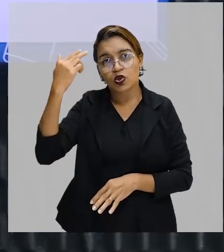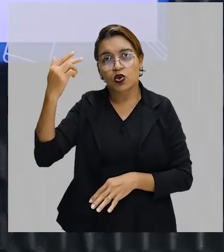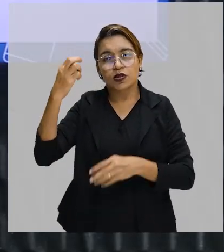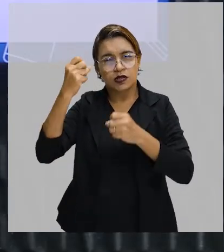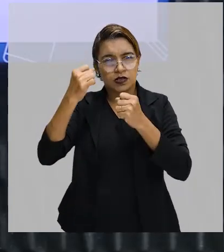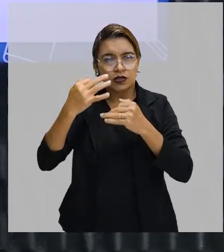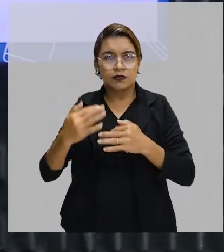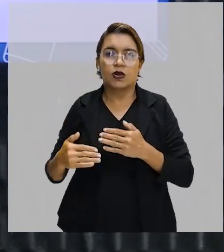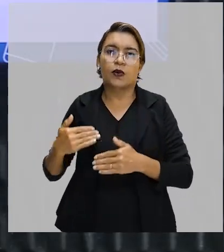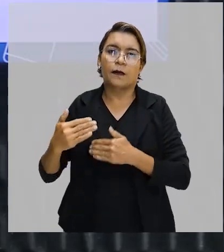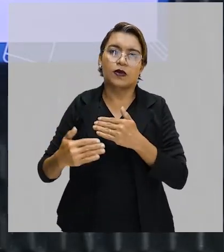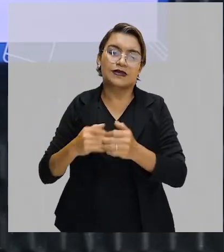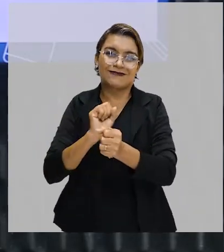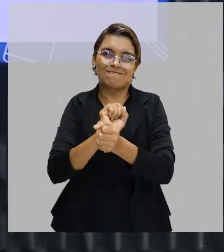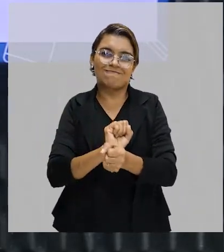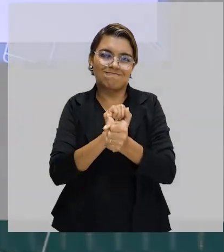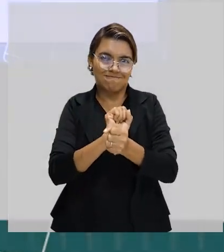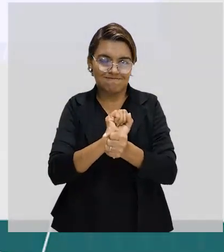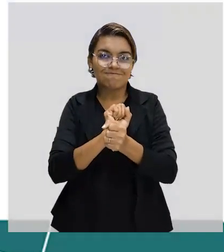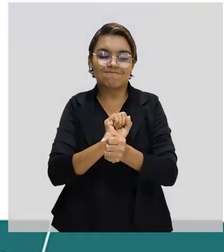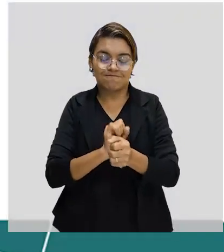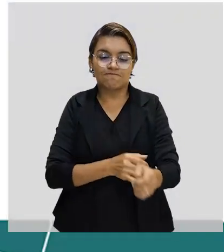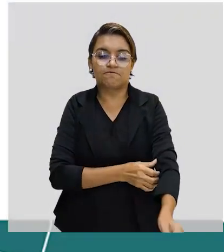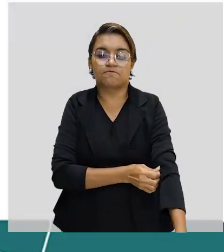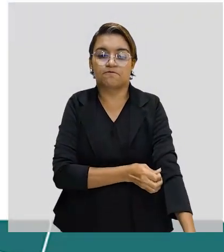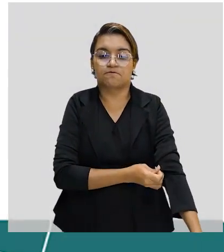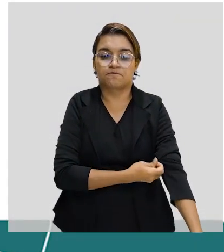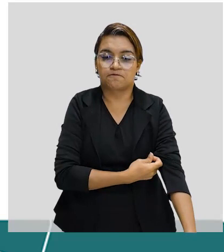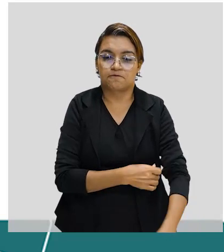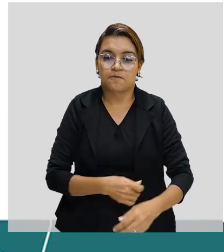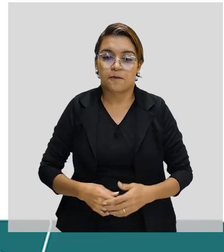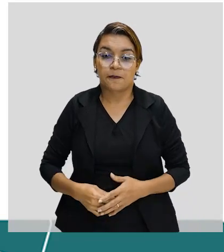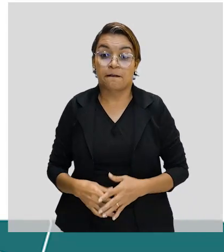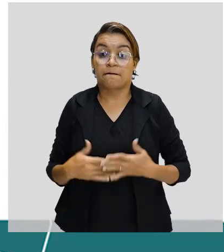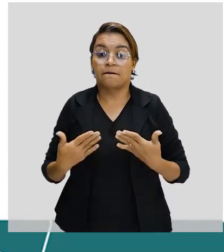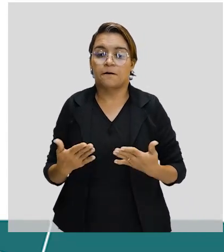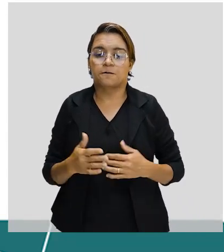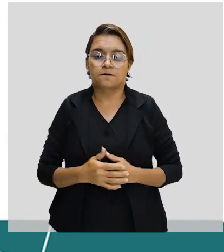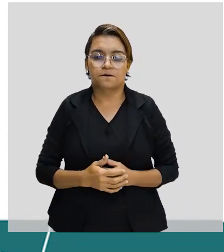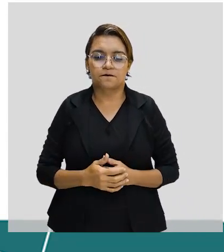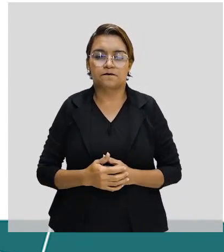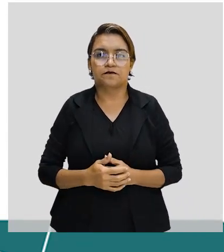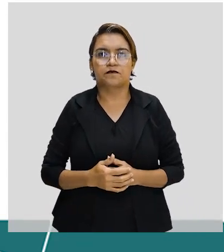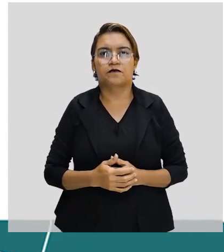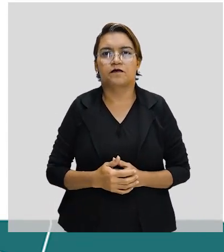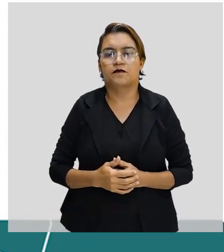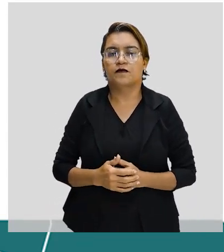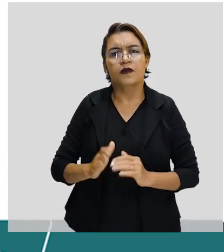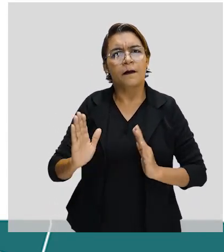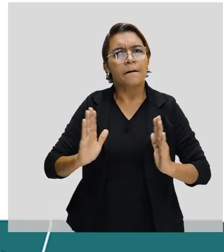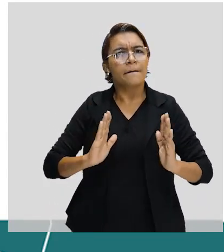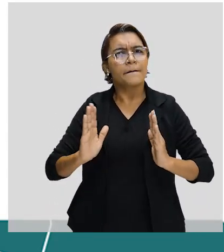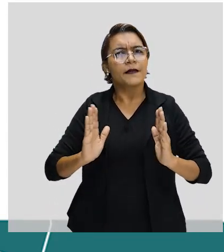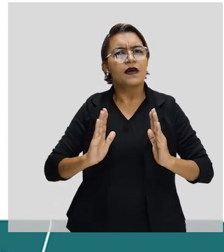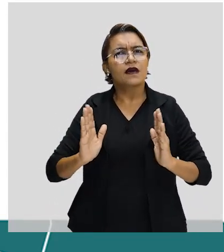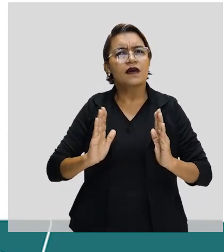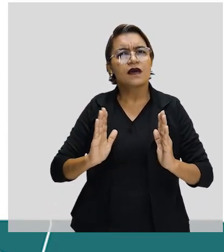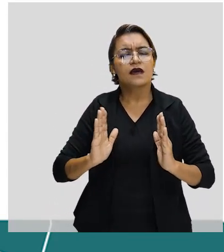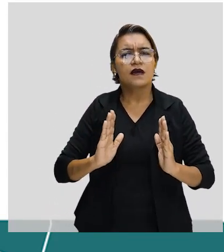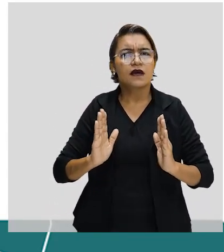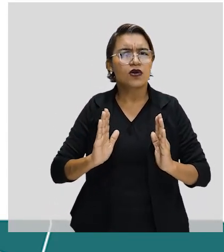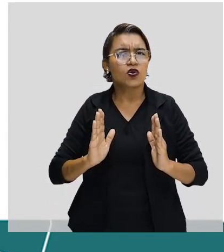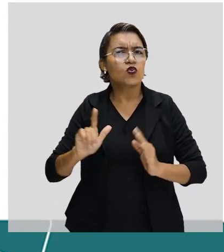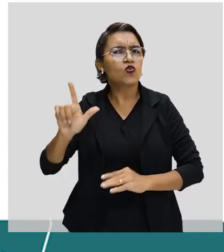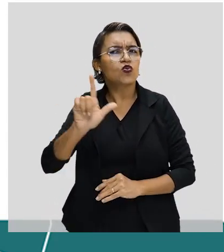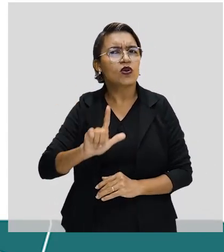processo aí de escravização tá Então olha só quanto tempo tem essas literaturas claro que de país